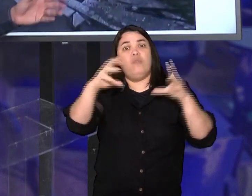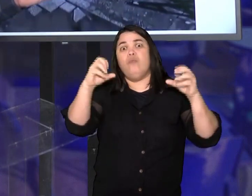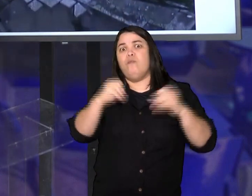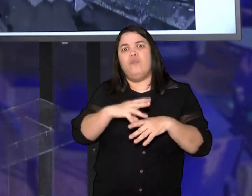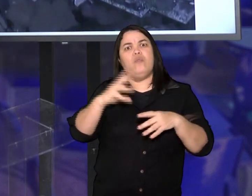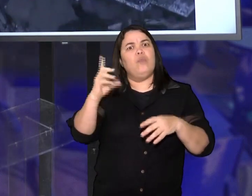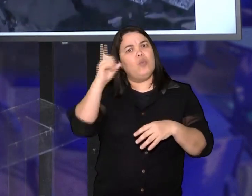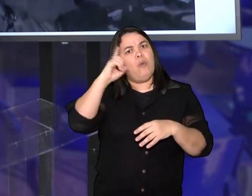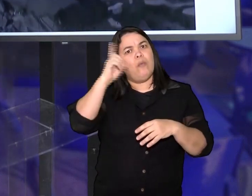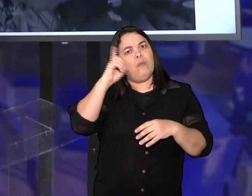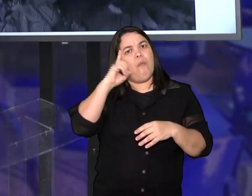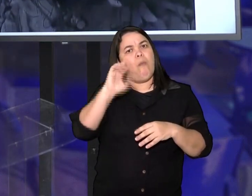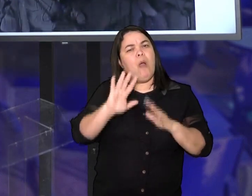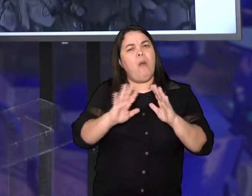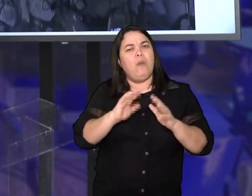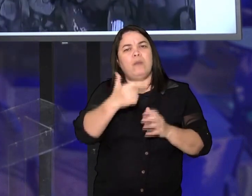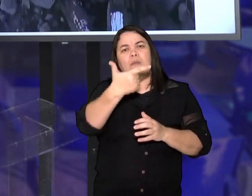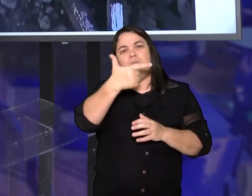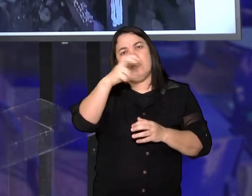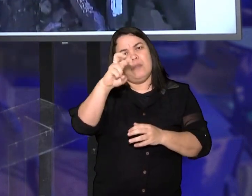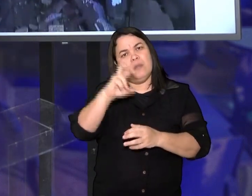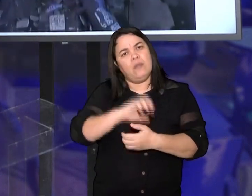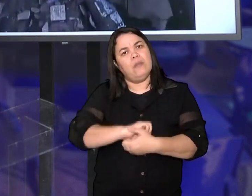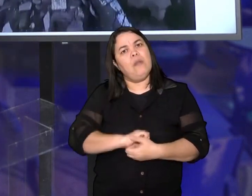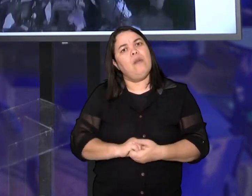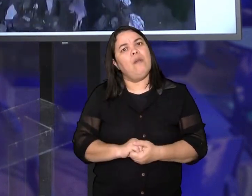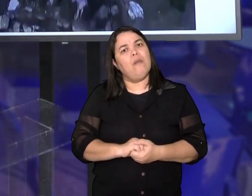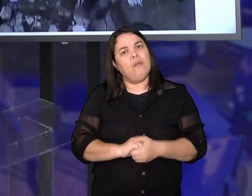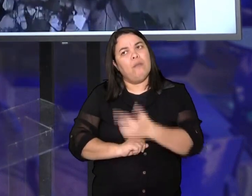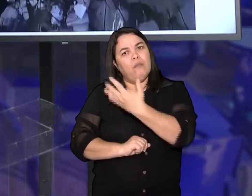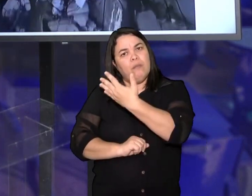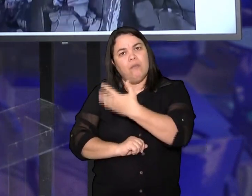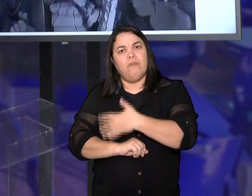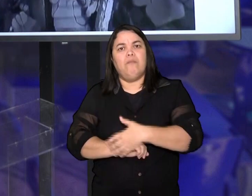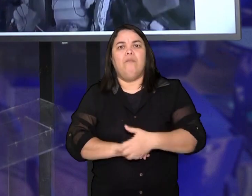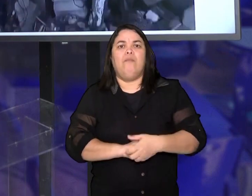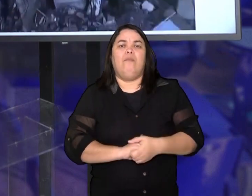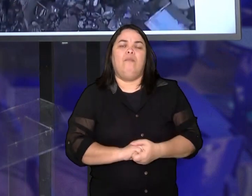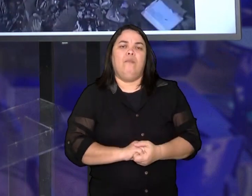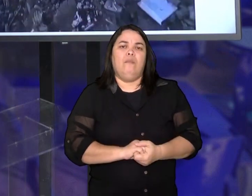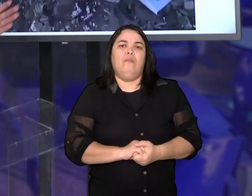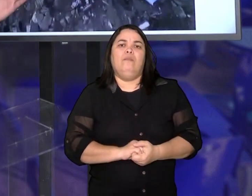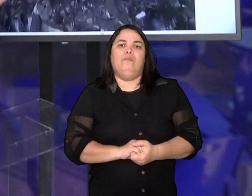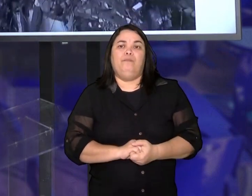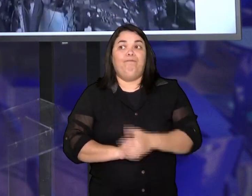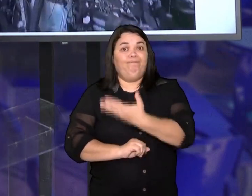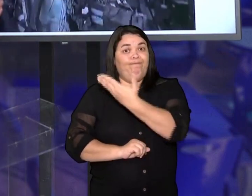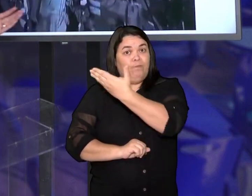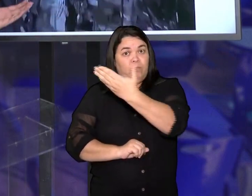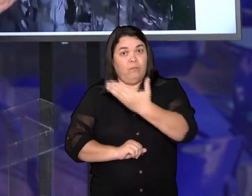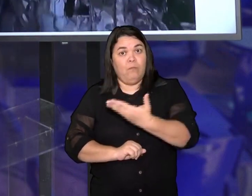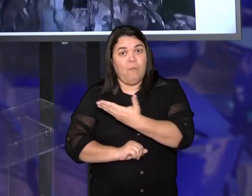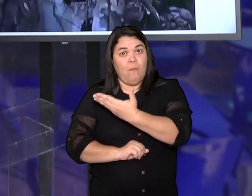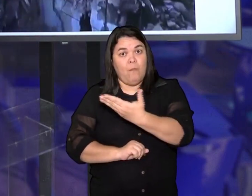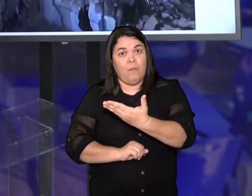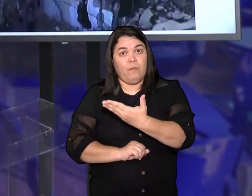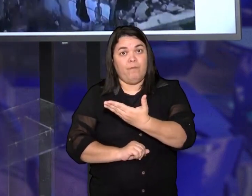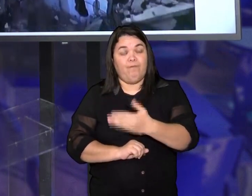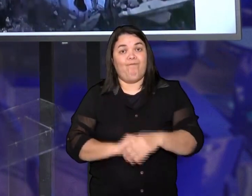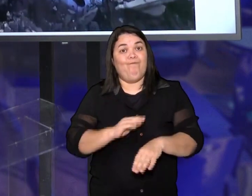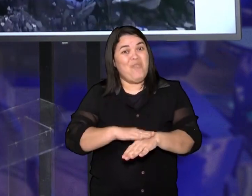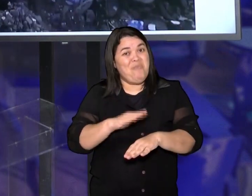vocês estão vendo aqui no vídeo, né? Então, óbvio, por conta dessa situação que eles vão